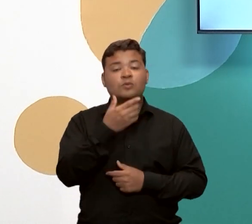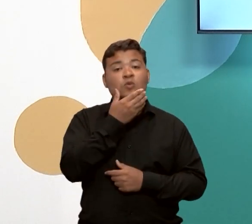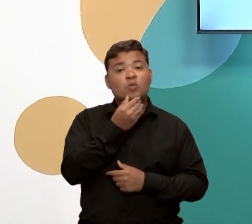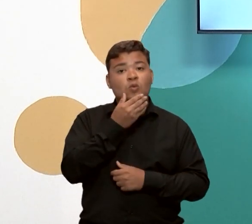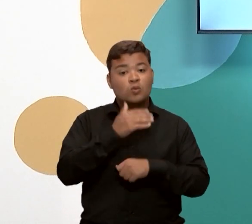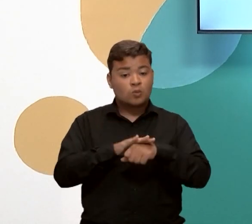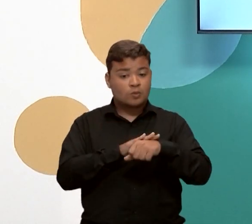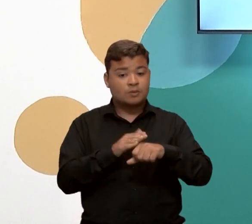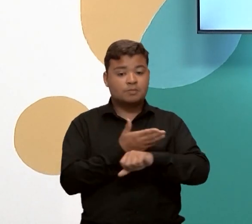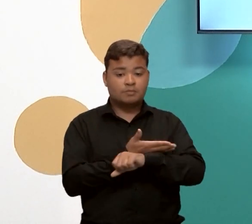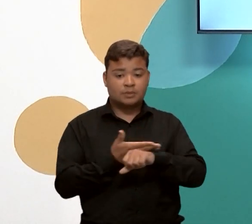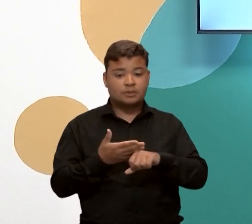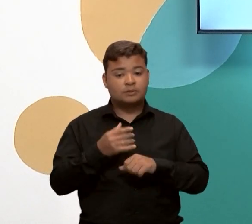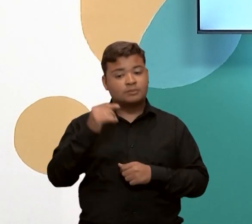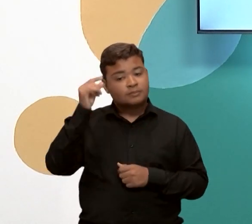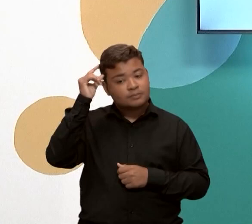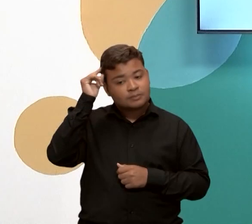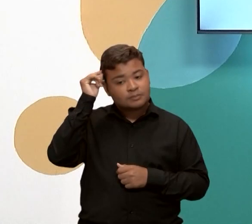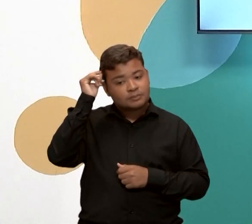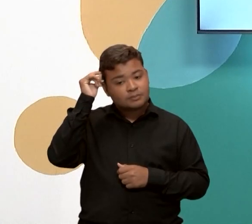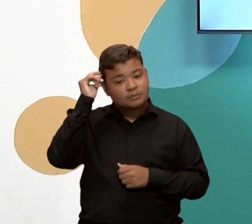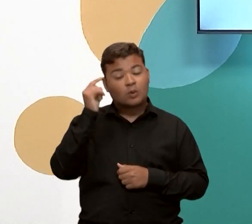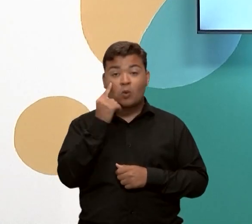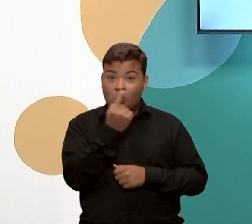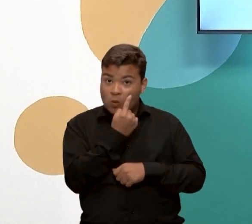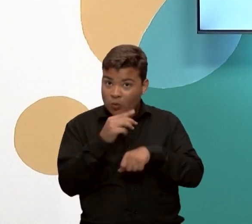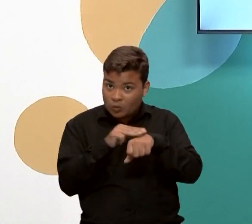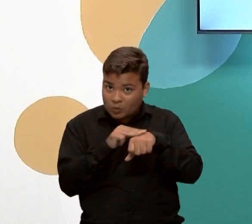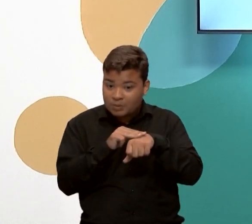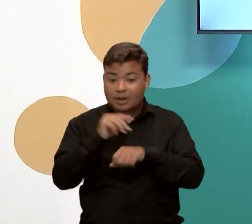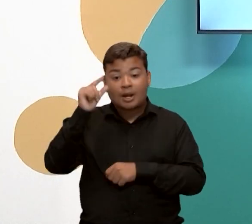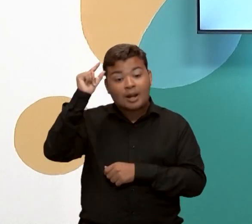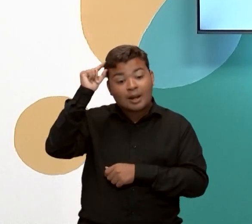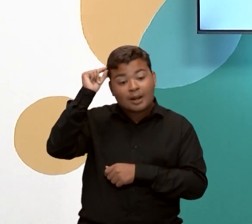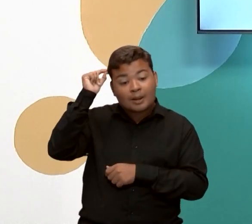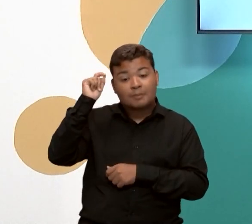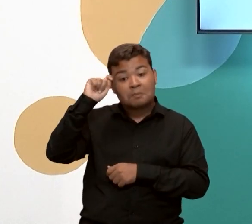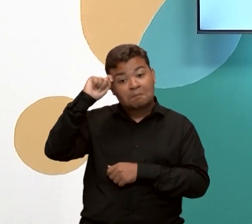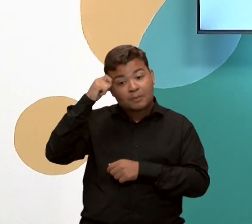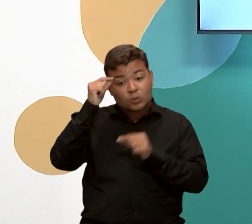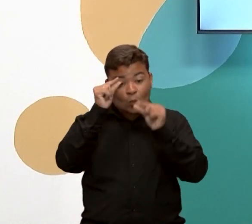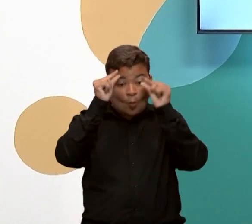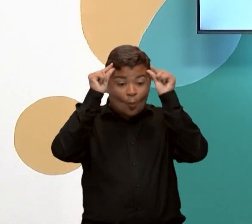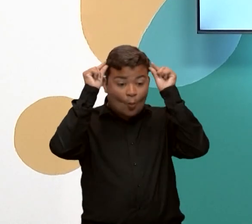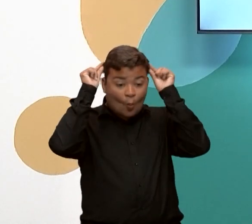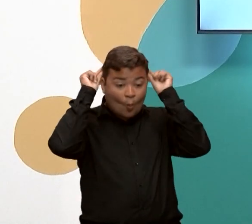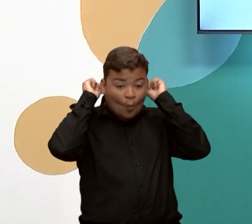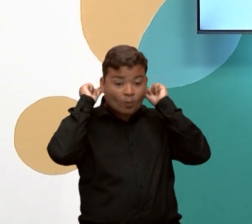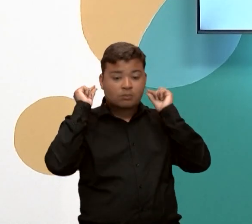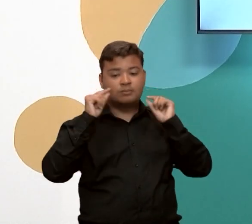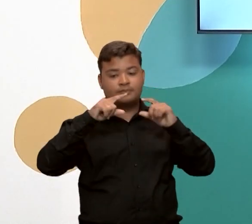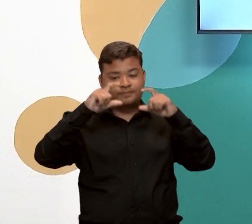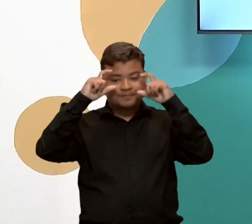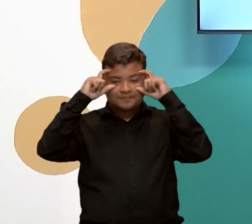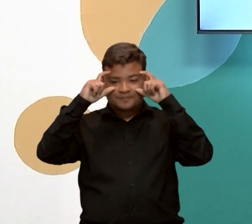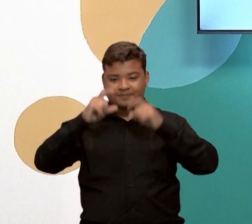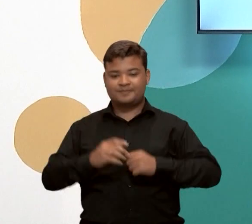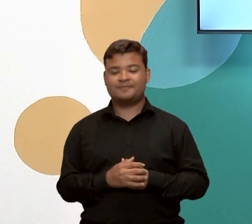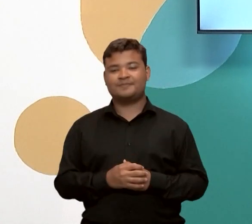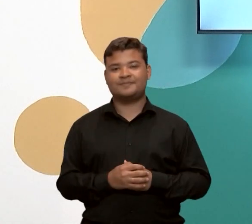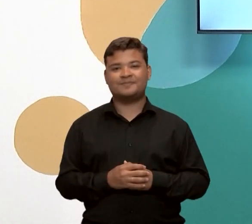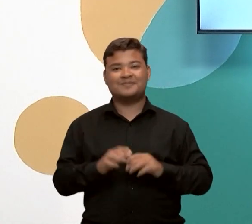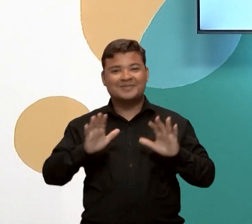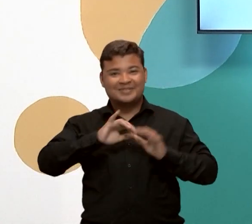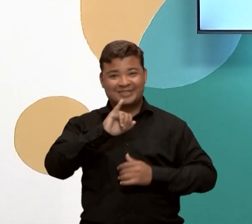cabelos castanhos, olhos castanhos, cabelos pretos bem curtos e que usa óculos. Olá,